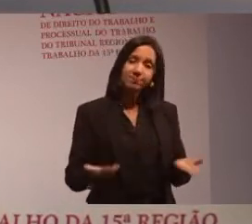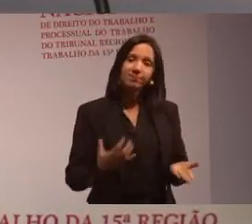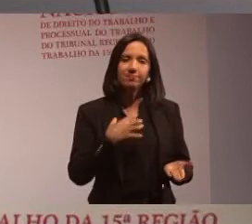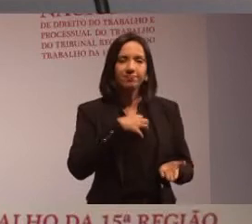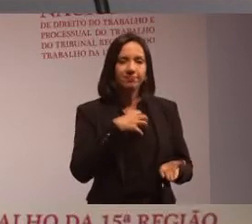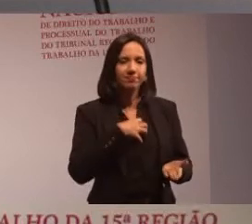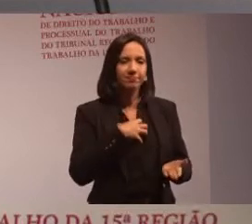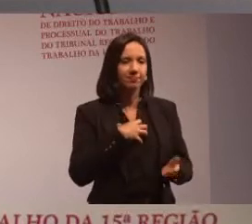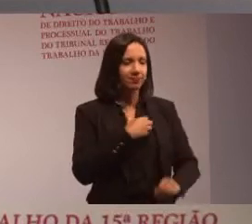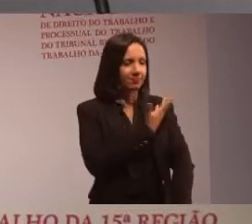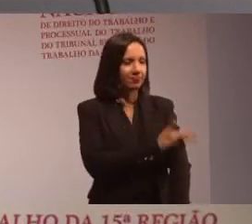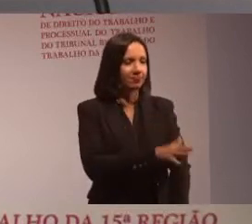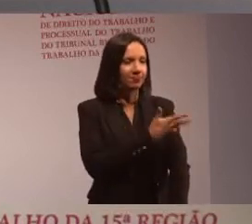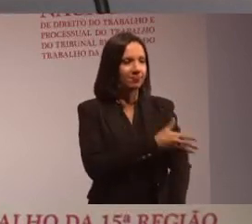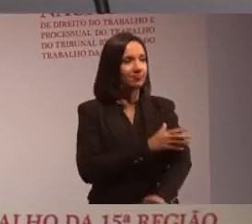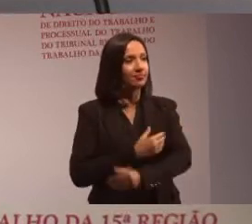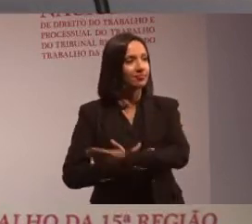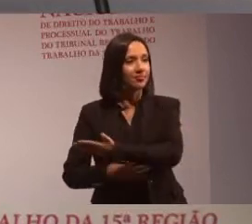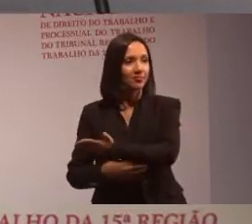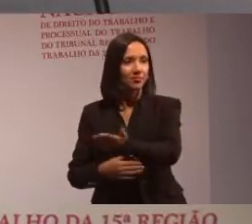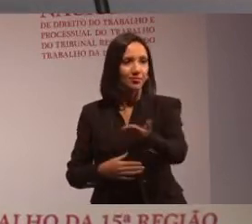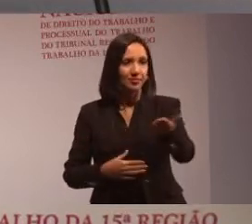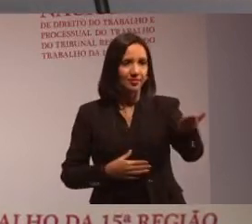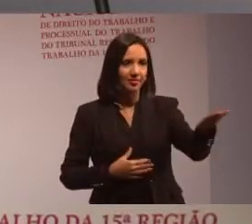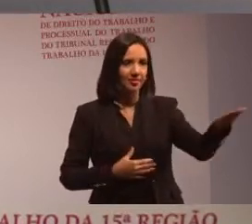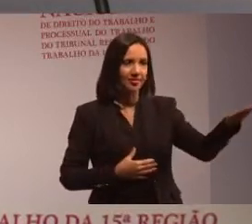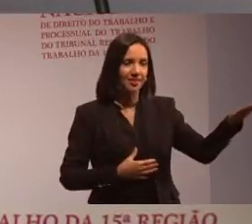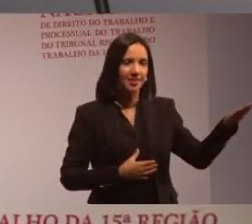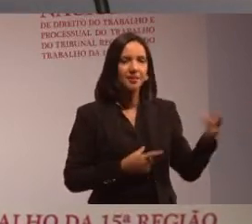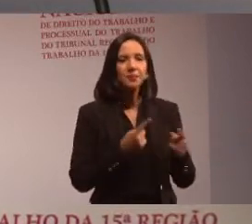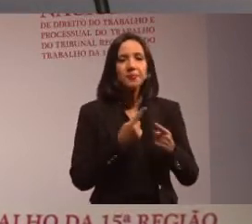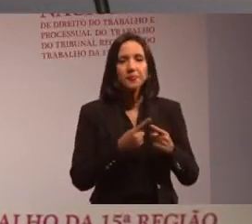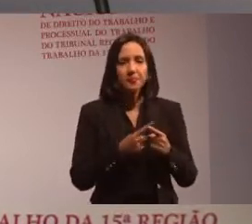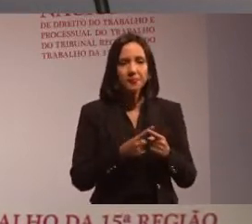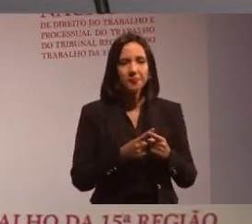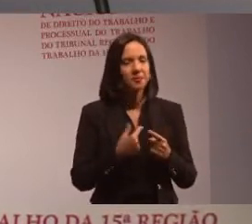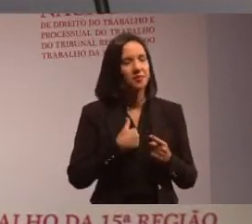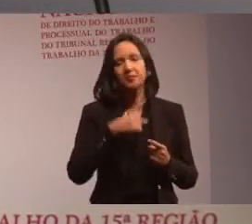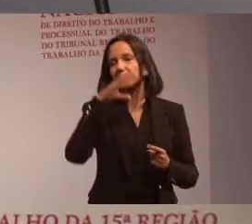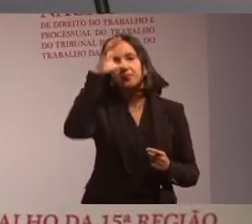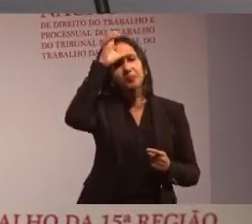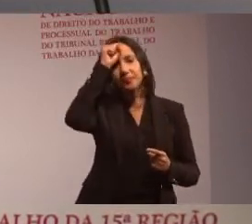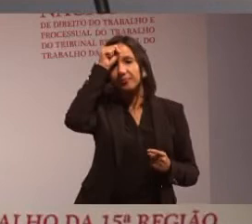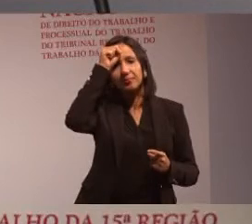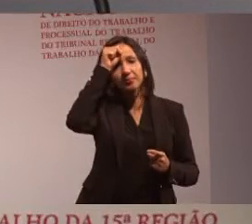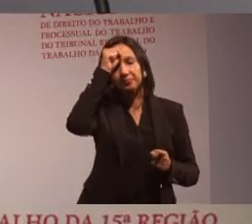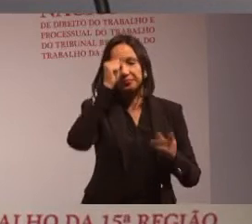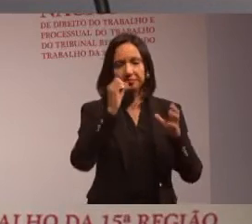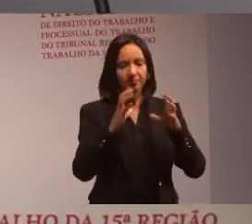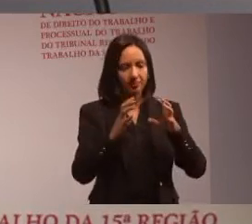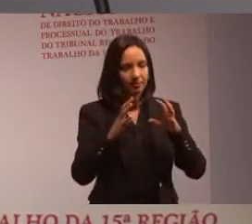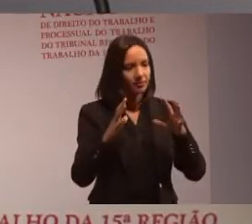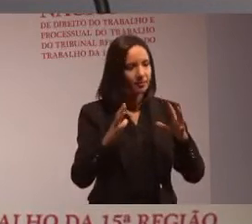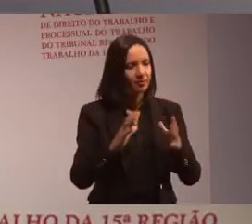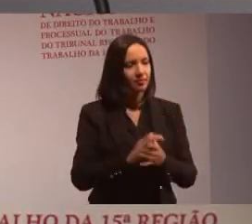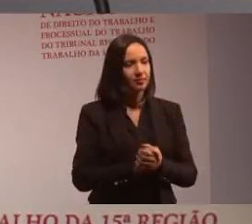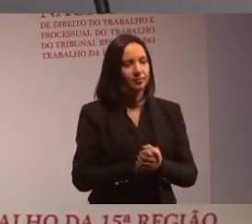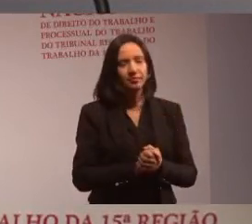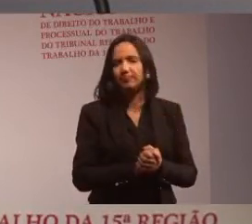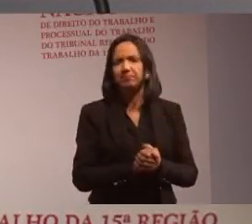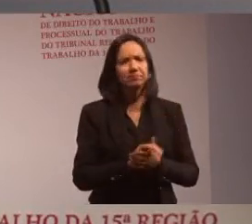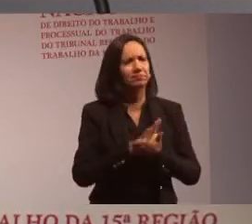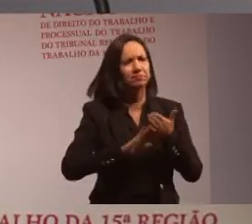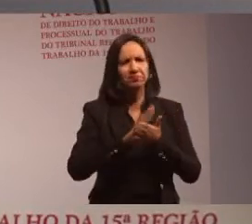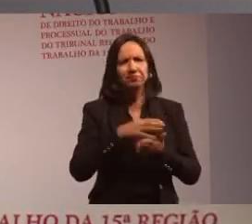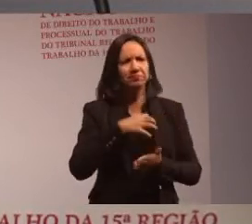fazer um exercício com vocês, né, porque eu não aprendi a ler bola de cristal, mão, tarô, cartas, nada